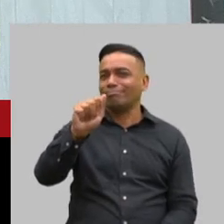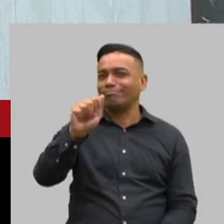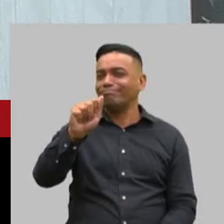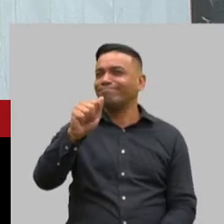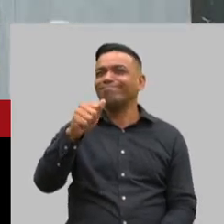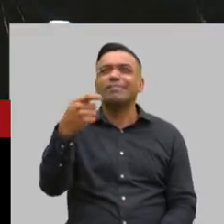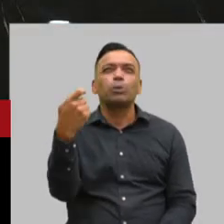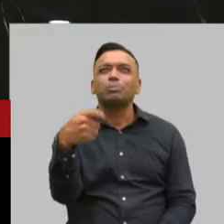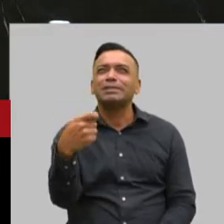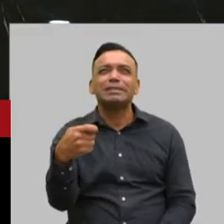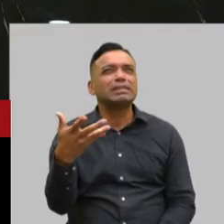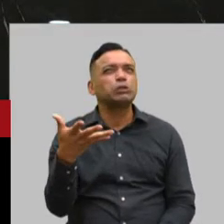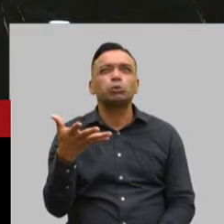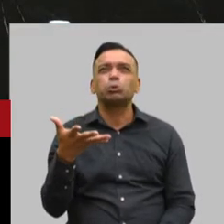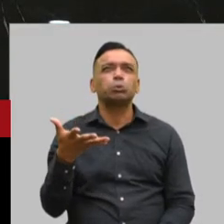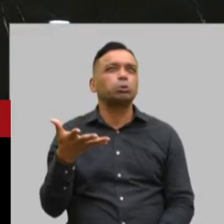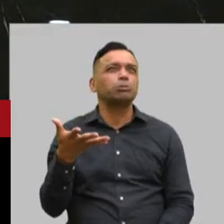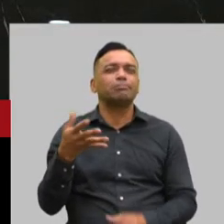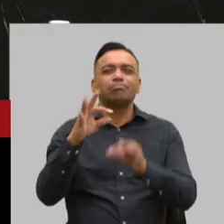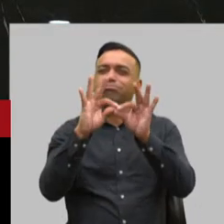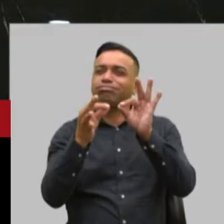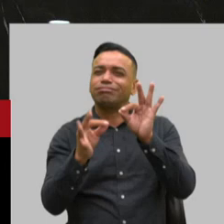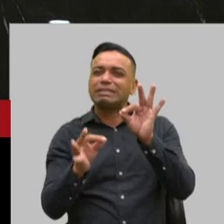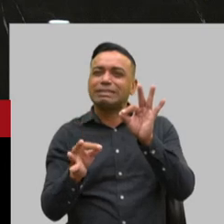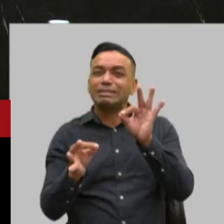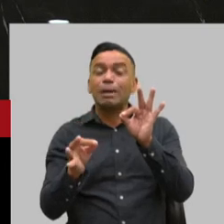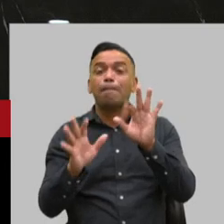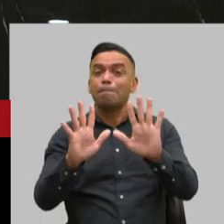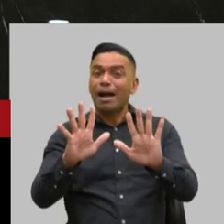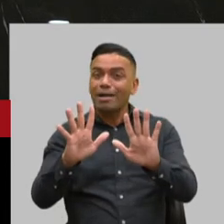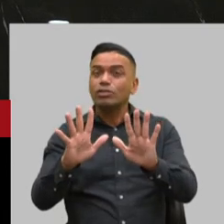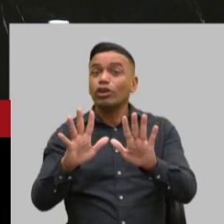preciso dizer mais nada, mas queria registrar